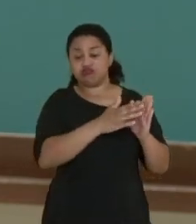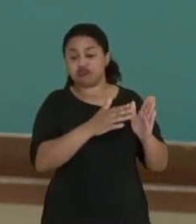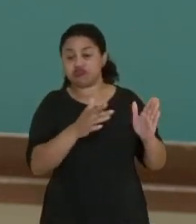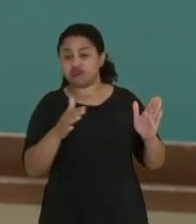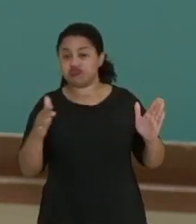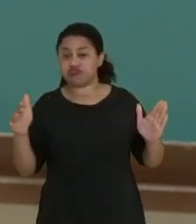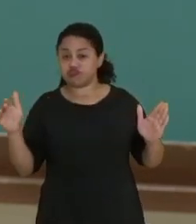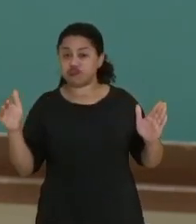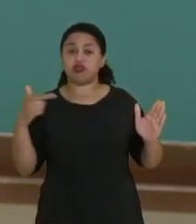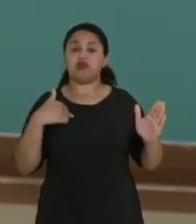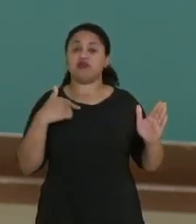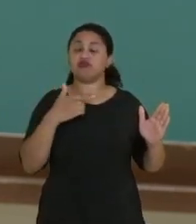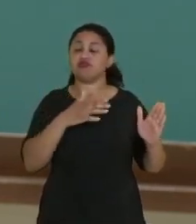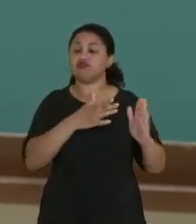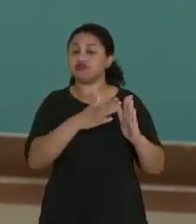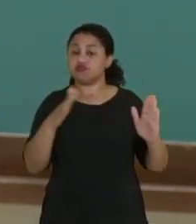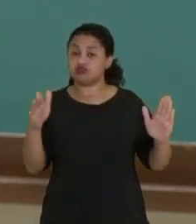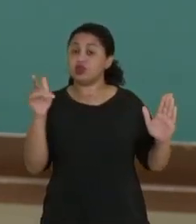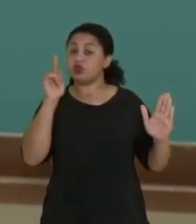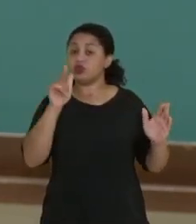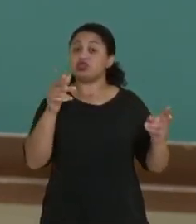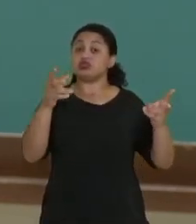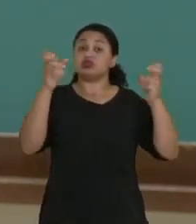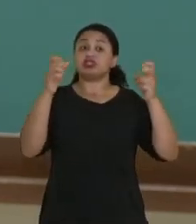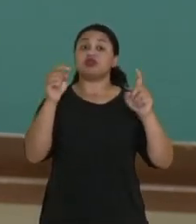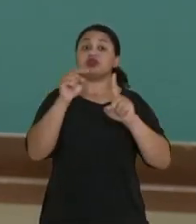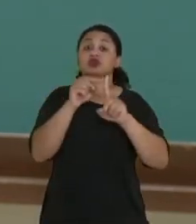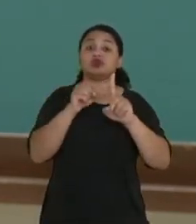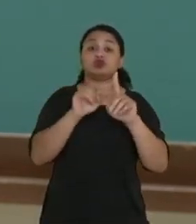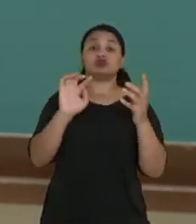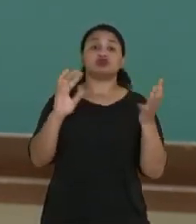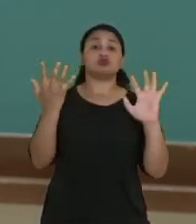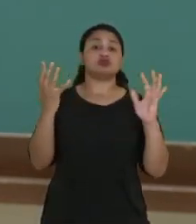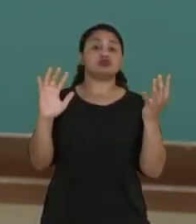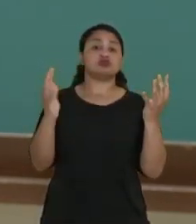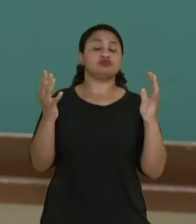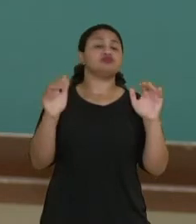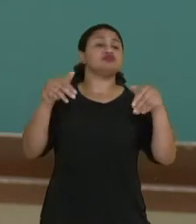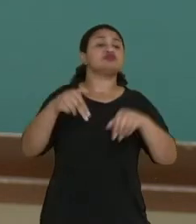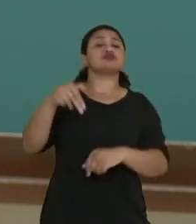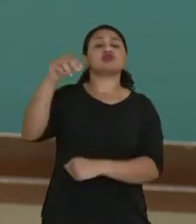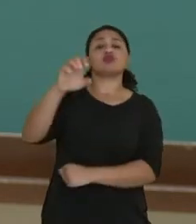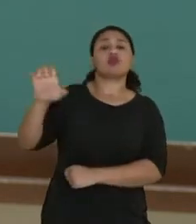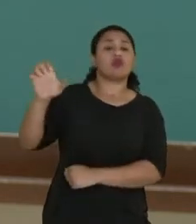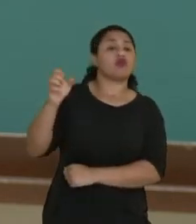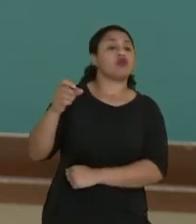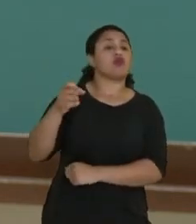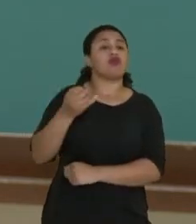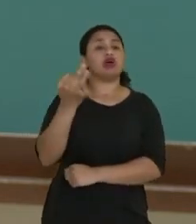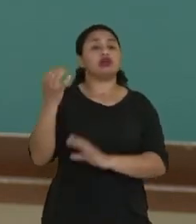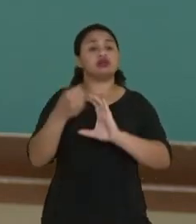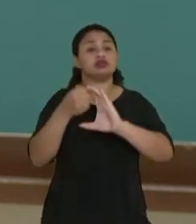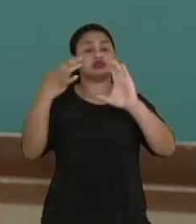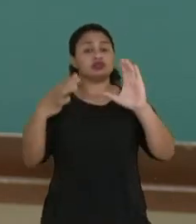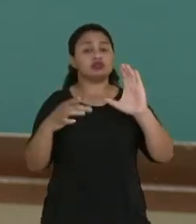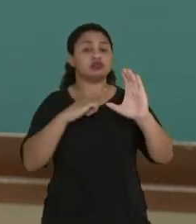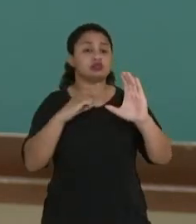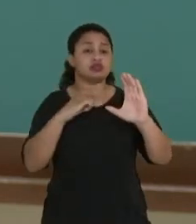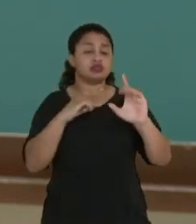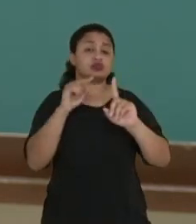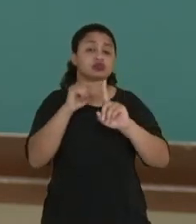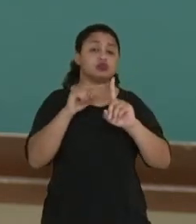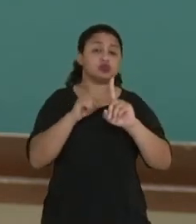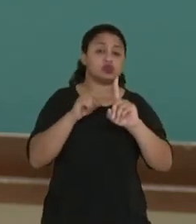eu consigo caracterizar um tipo climático. E no Nordeste, o que nós vamos ter de características ali em relação ao